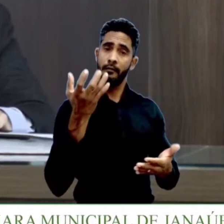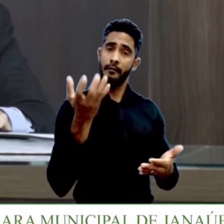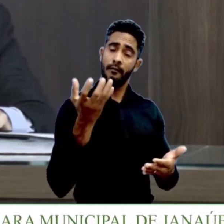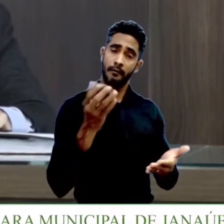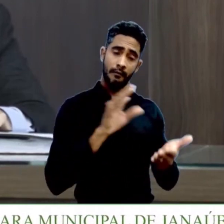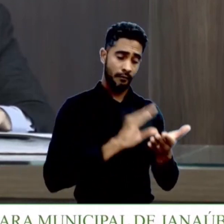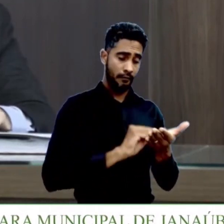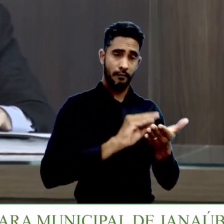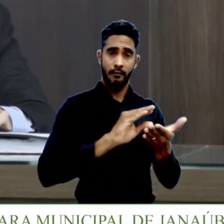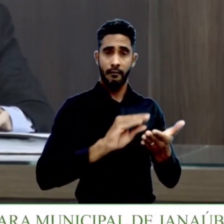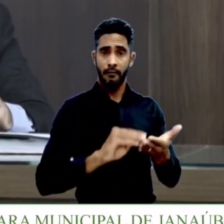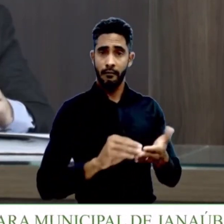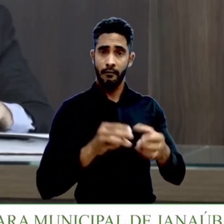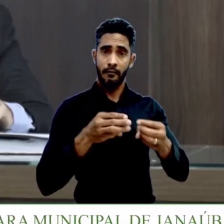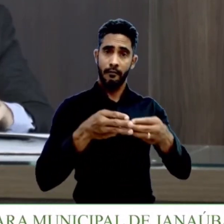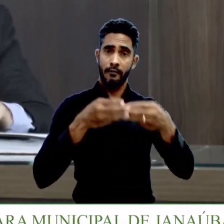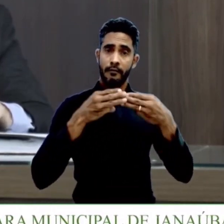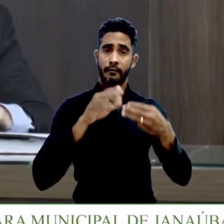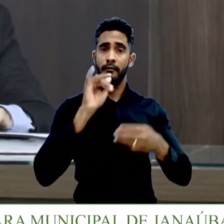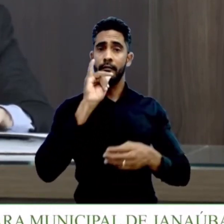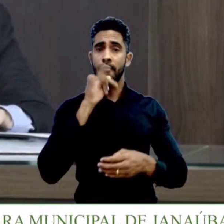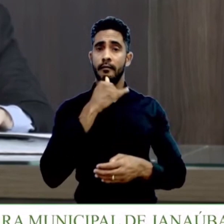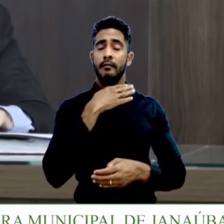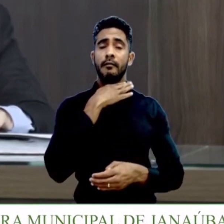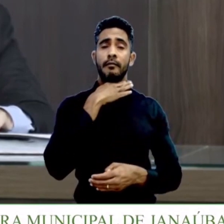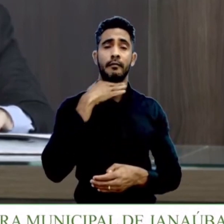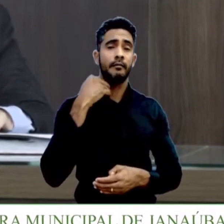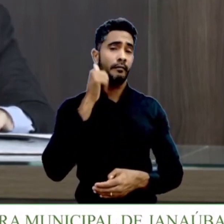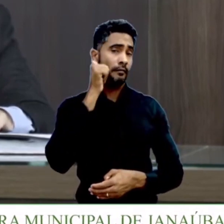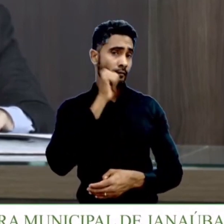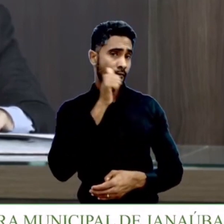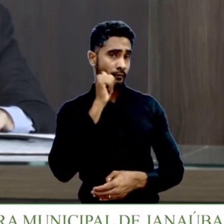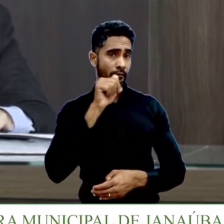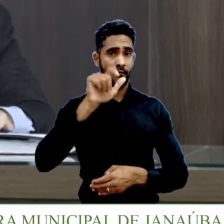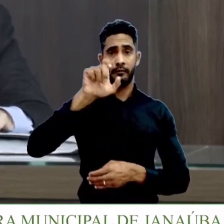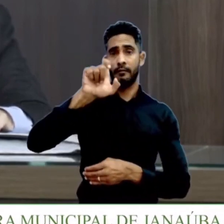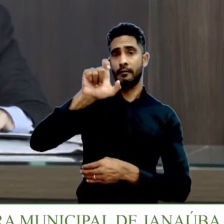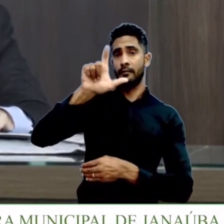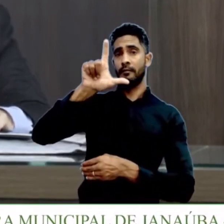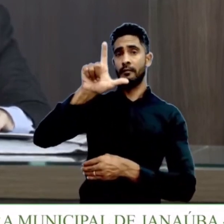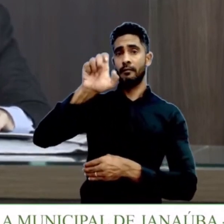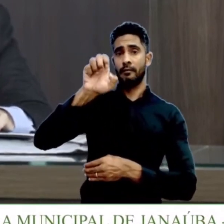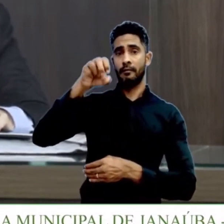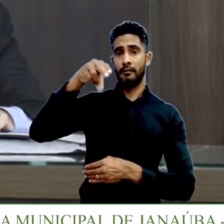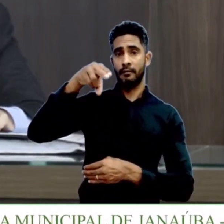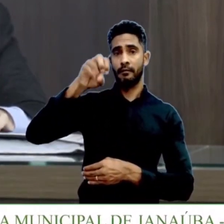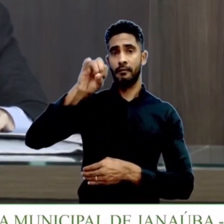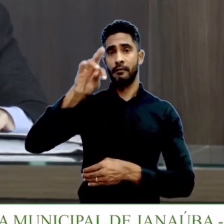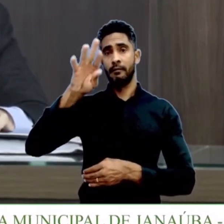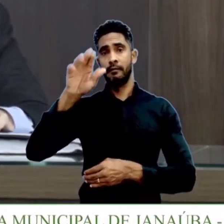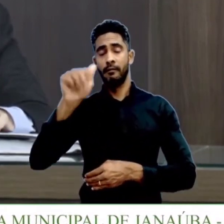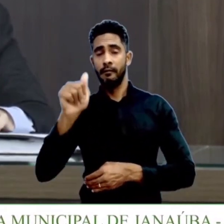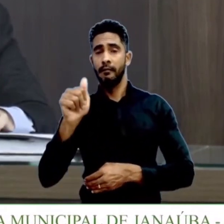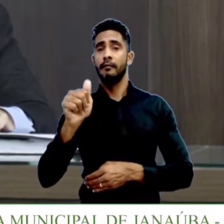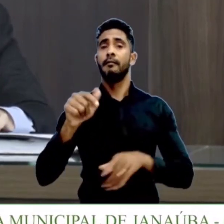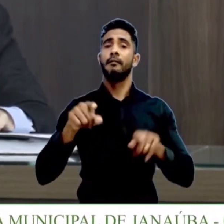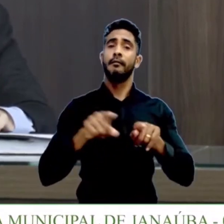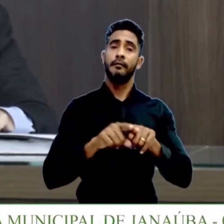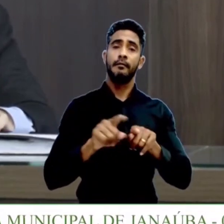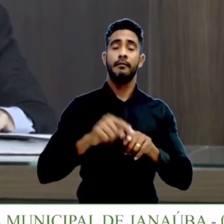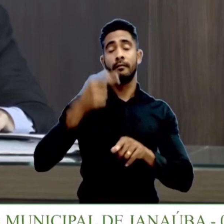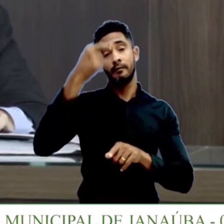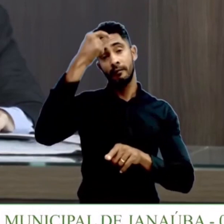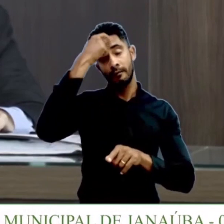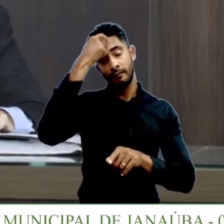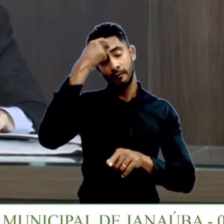feita e conste em ata moção de pesar pelo falecimento da senhora Eremita Soares Santana. Solicito ainda que seja dada